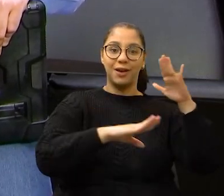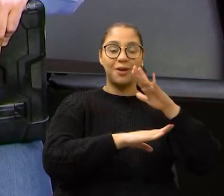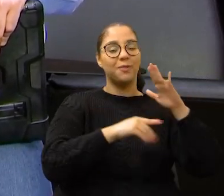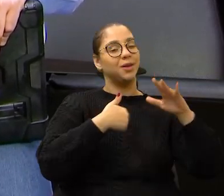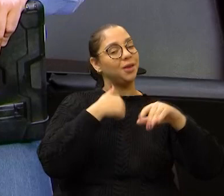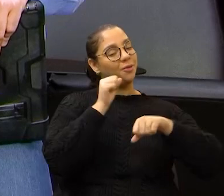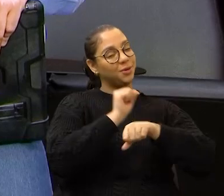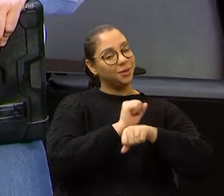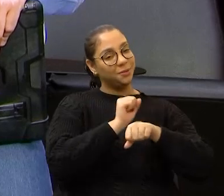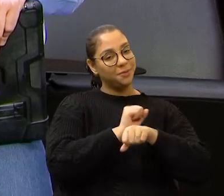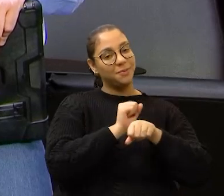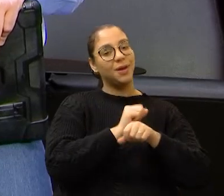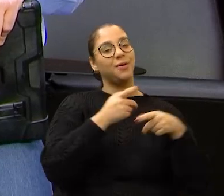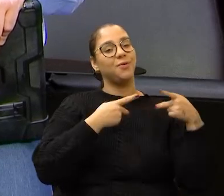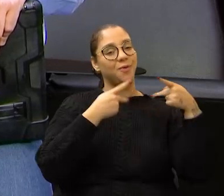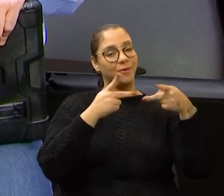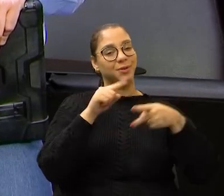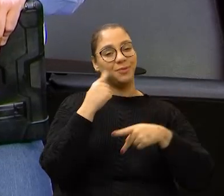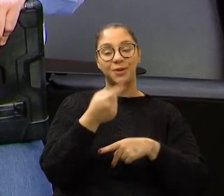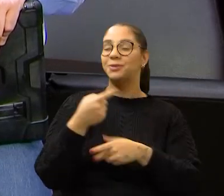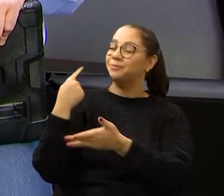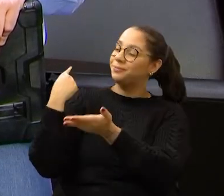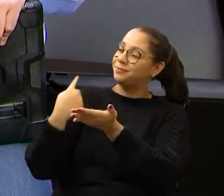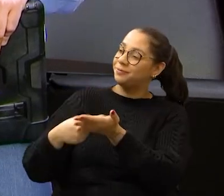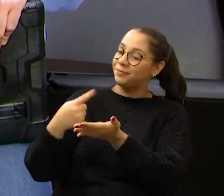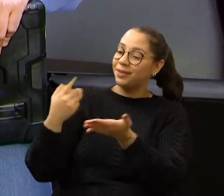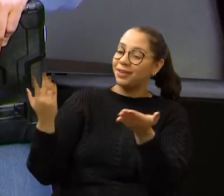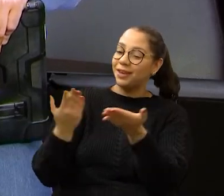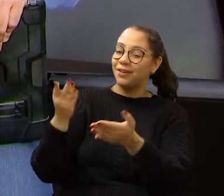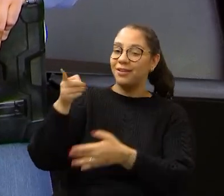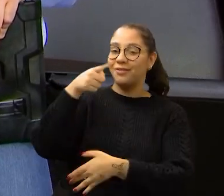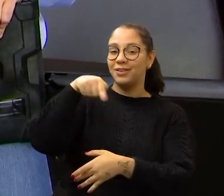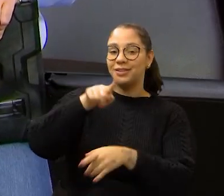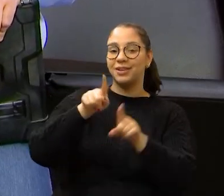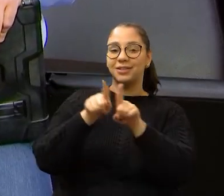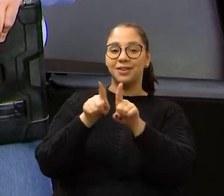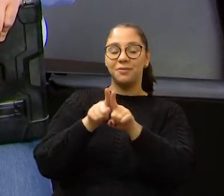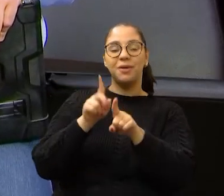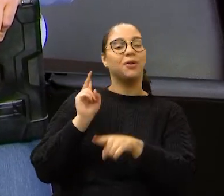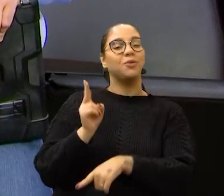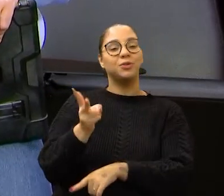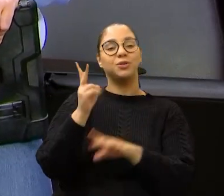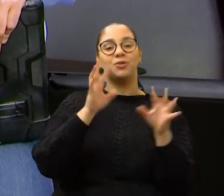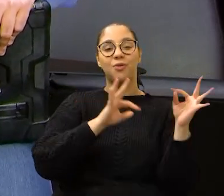TV Câmara e vou ficar aguardando então esse convite. Combinado, e eu aguardo